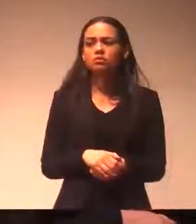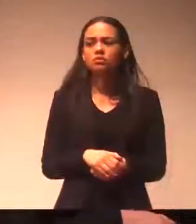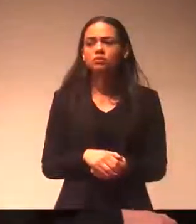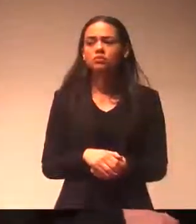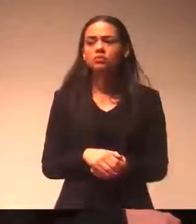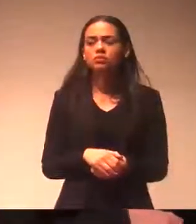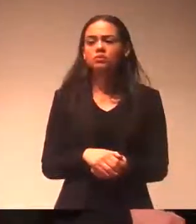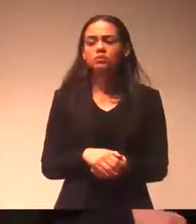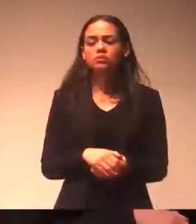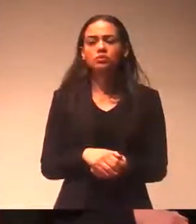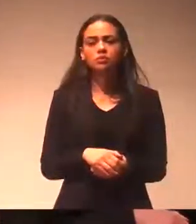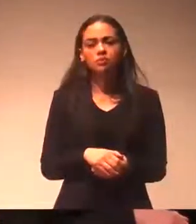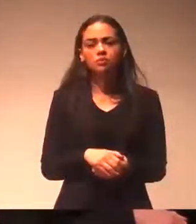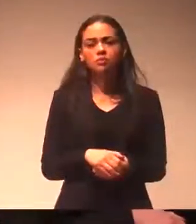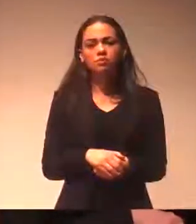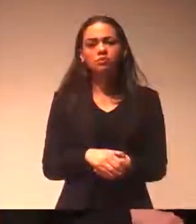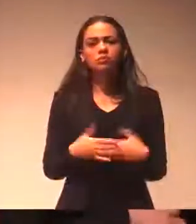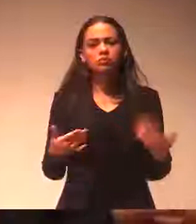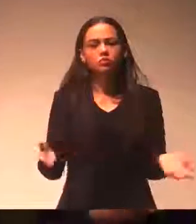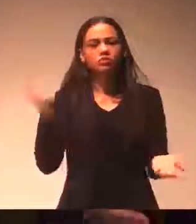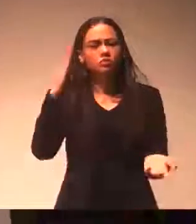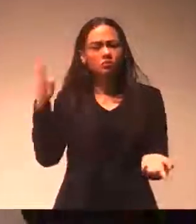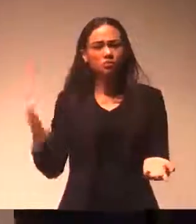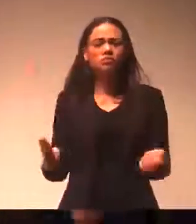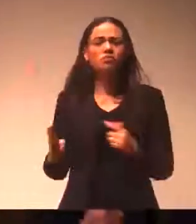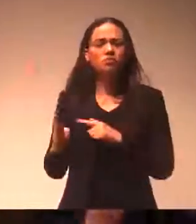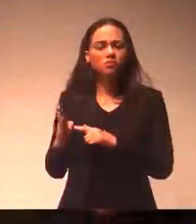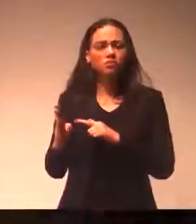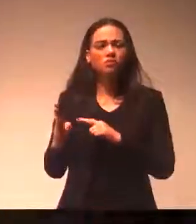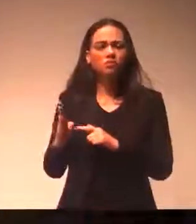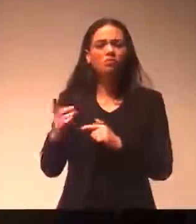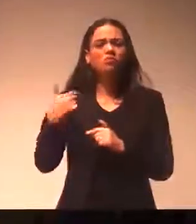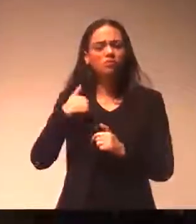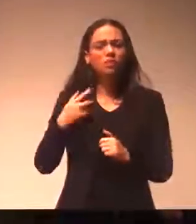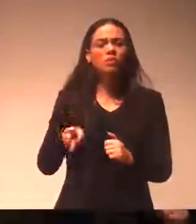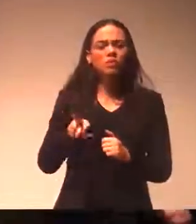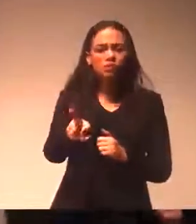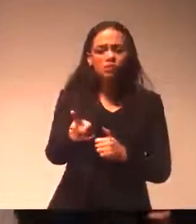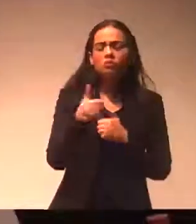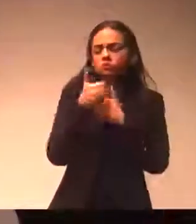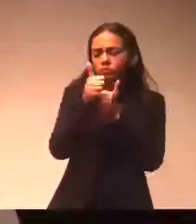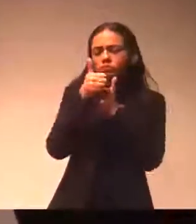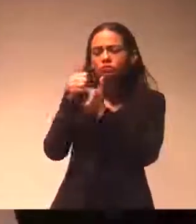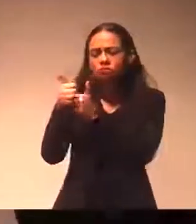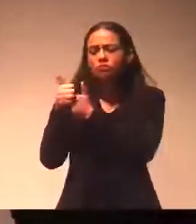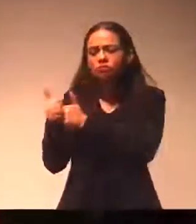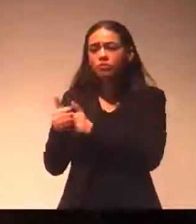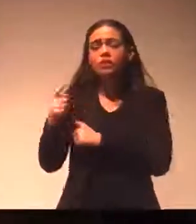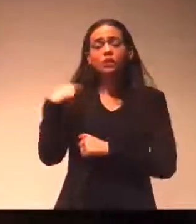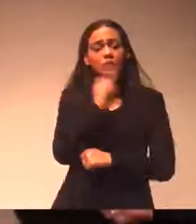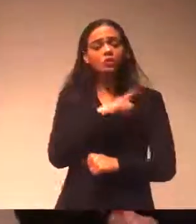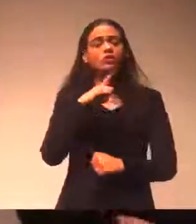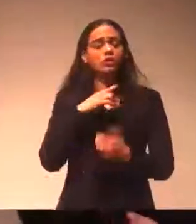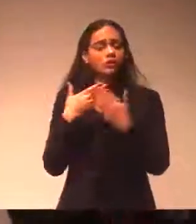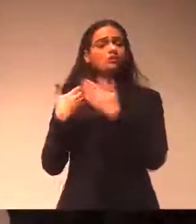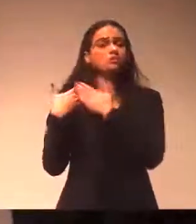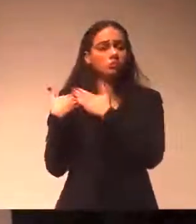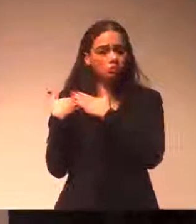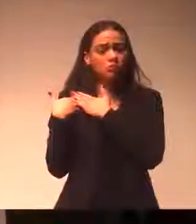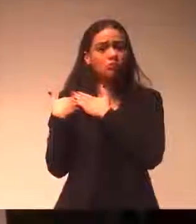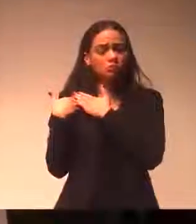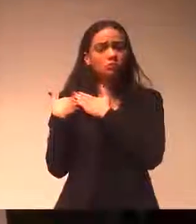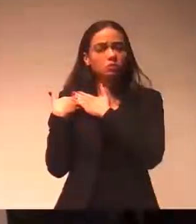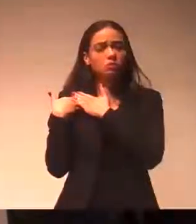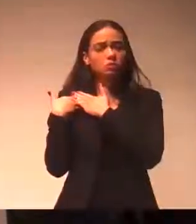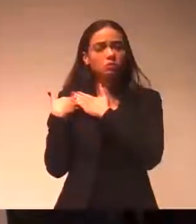relação só ao Brasil, eu estou avaliando o que está acontecendo, para onde vai, mas a gente tem responsabilidades. Não acho que